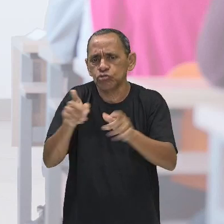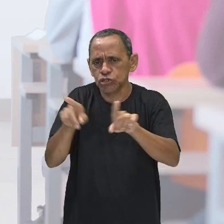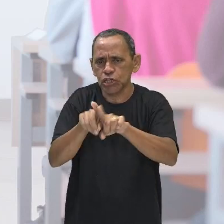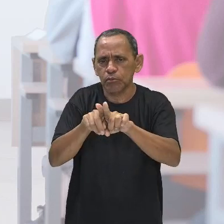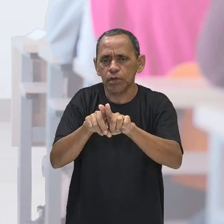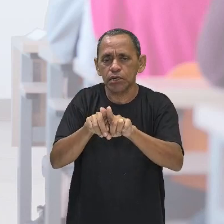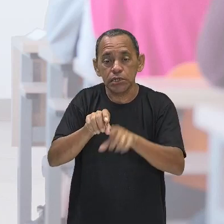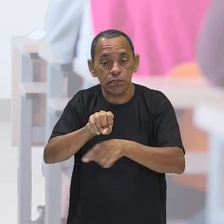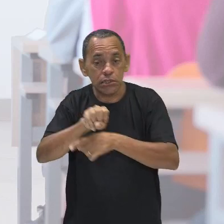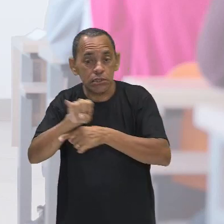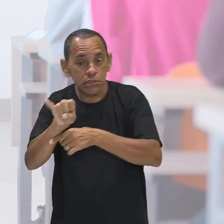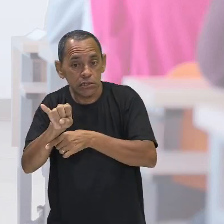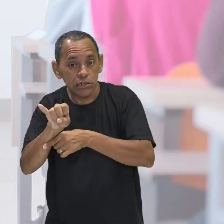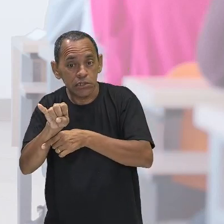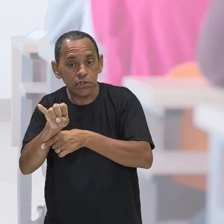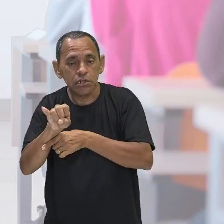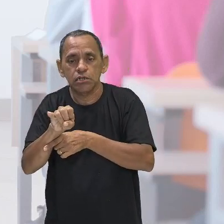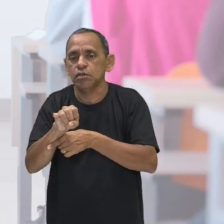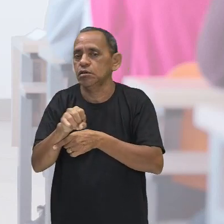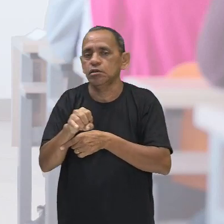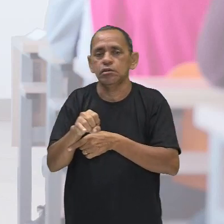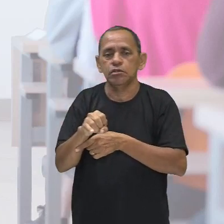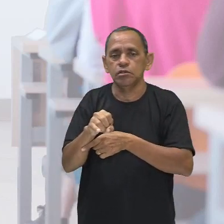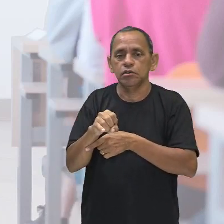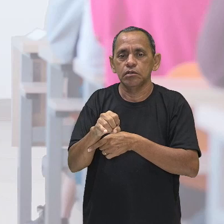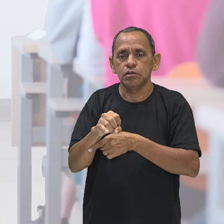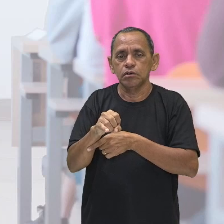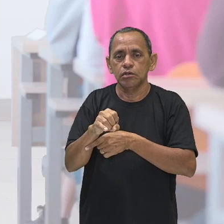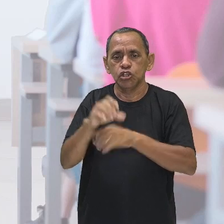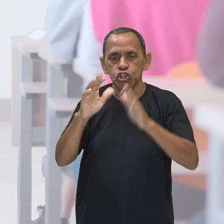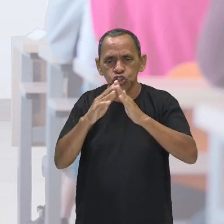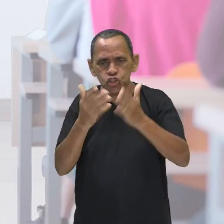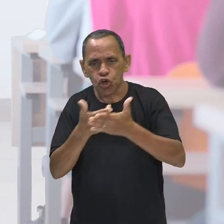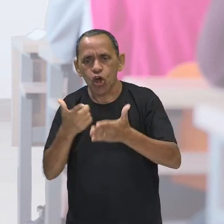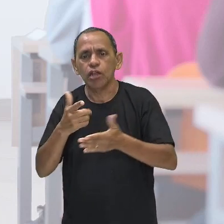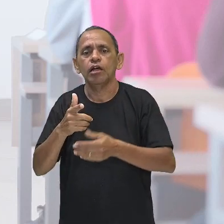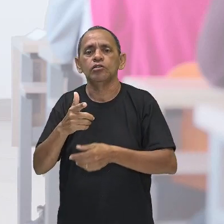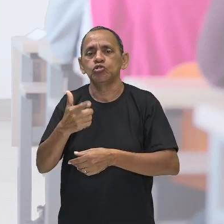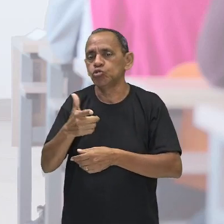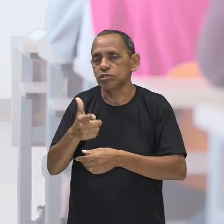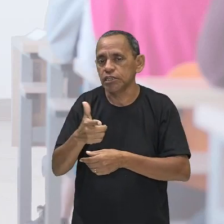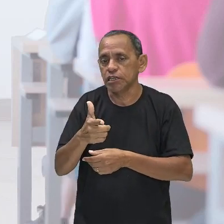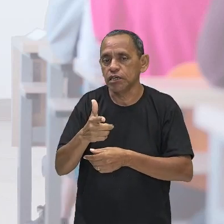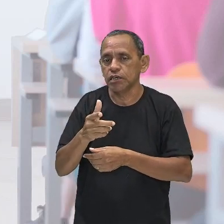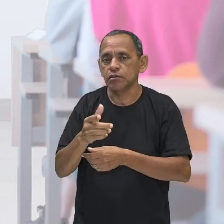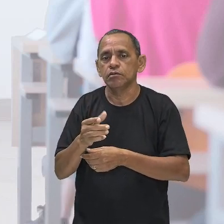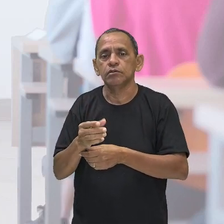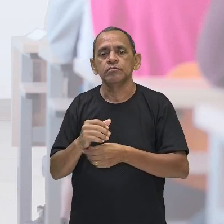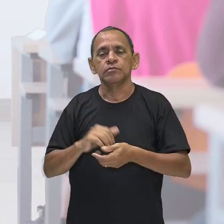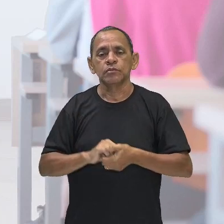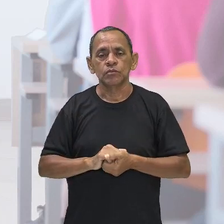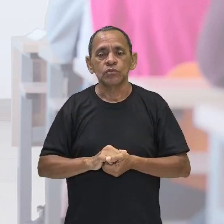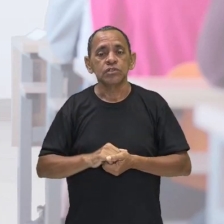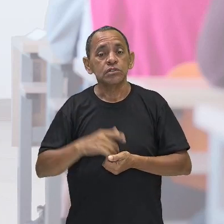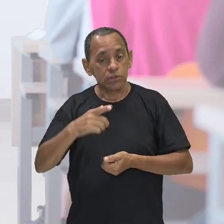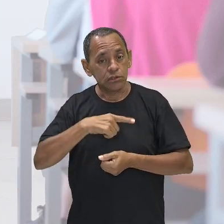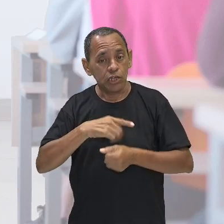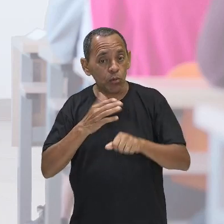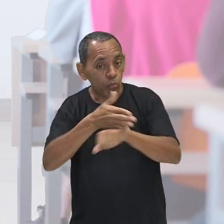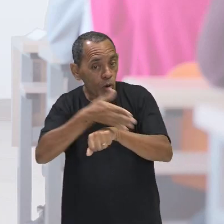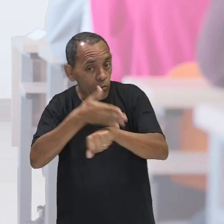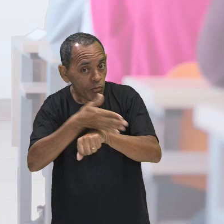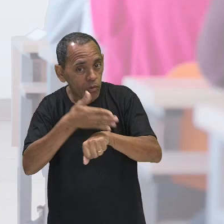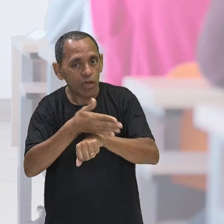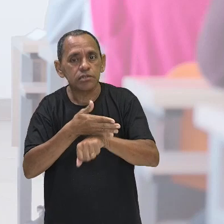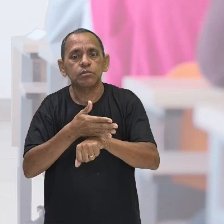pela lei, os pais podem ser punidos, ok? É exterior? Depende do pai, da mãe, mandar